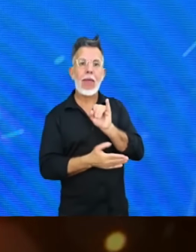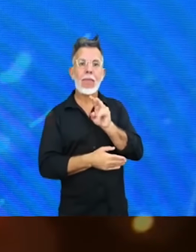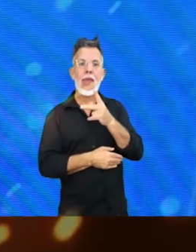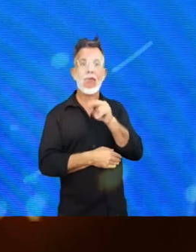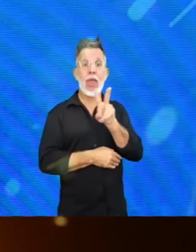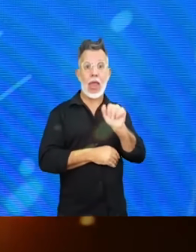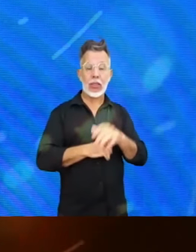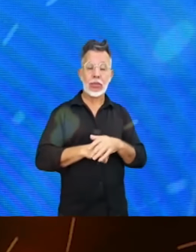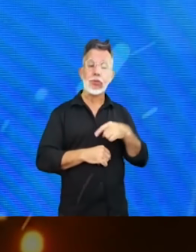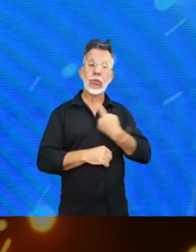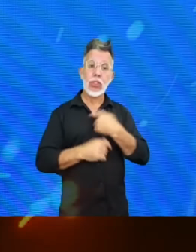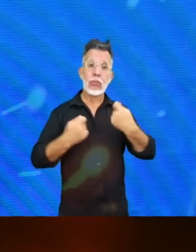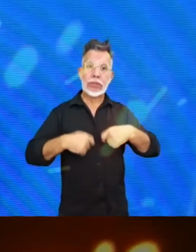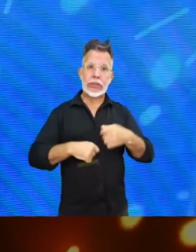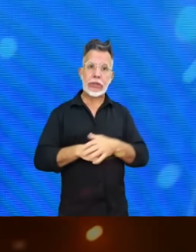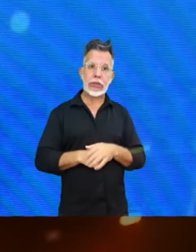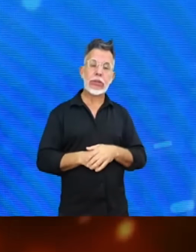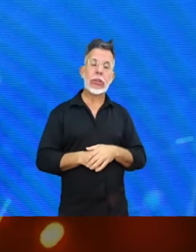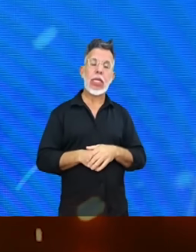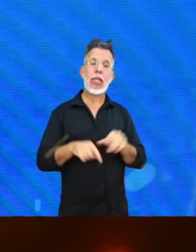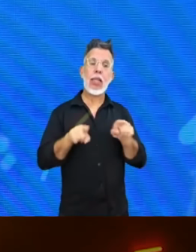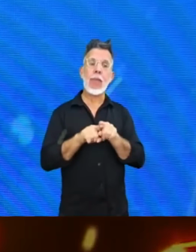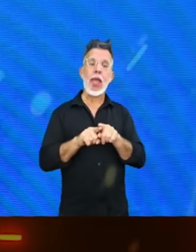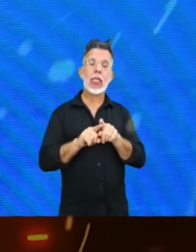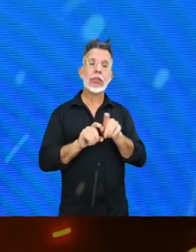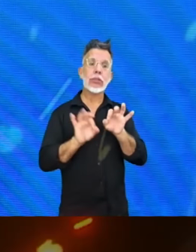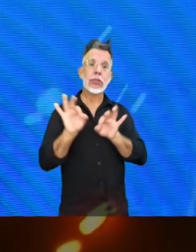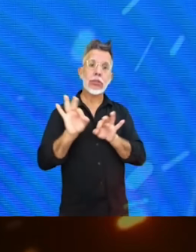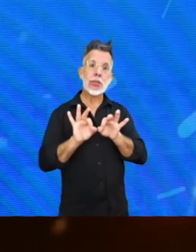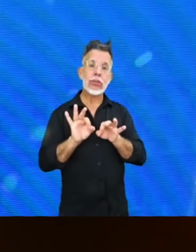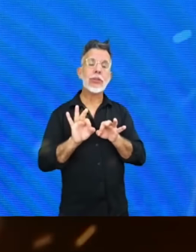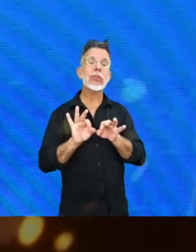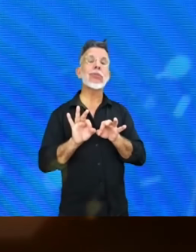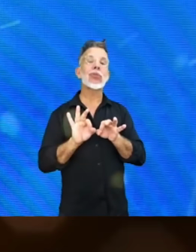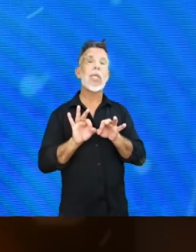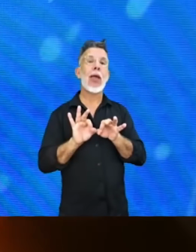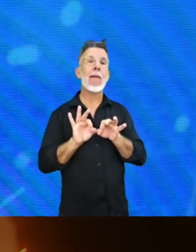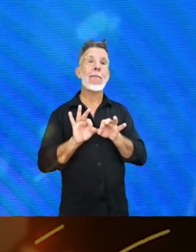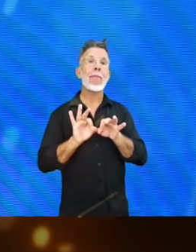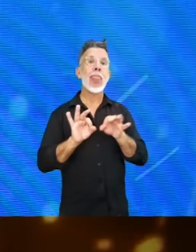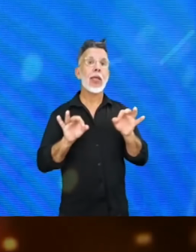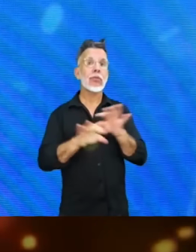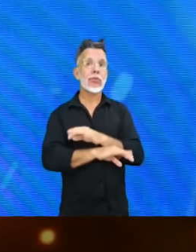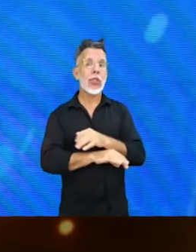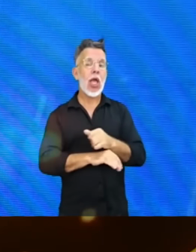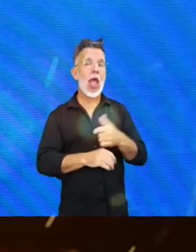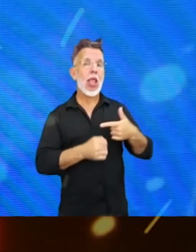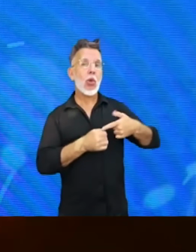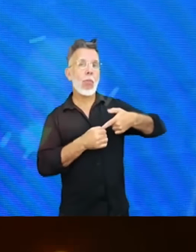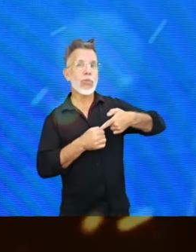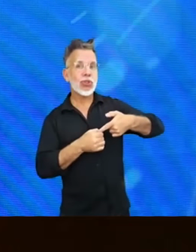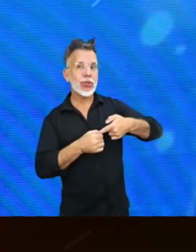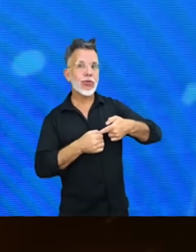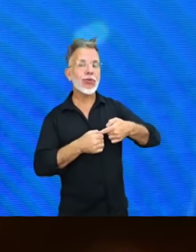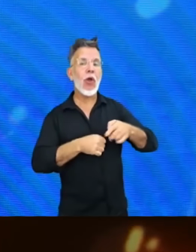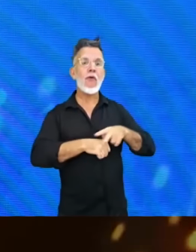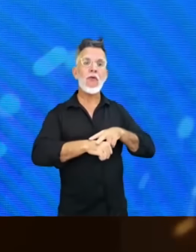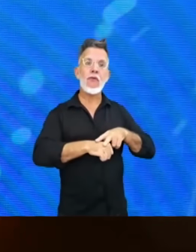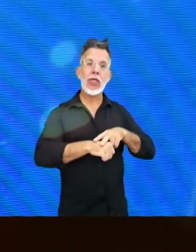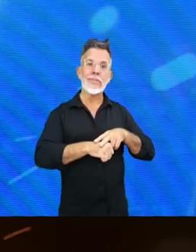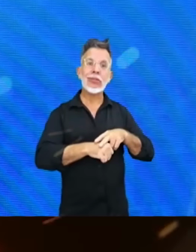esse plano de colocar combustível Verde nesses 12 mais de 12.000 ônibus dessa cidade nós precisamos né com essas